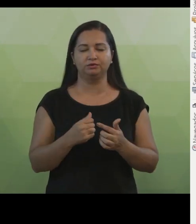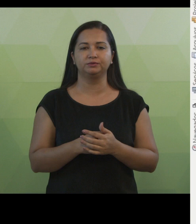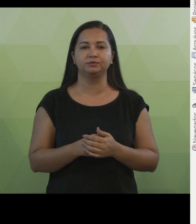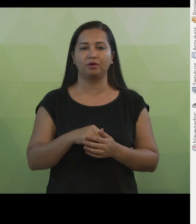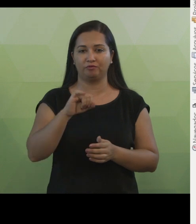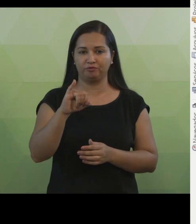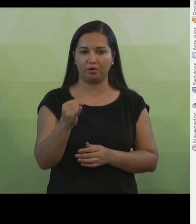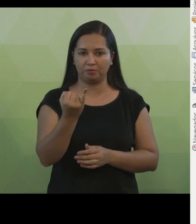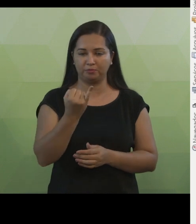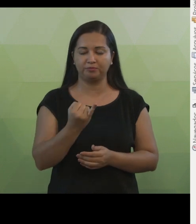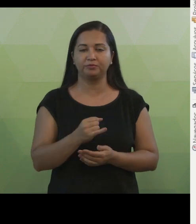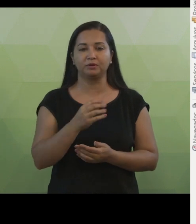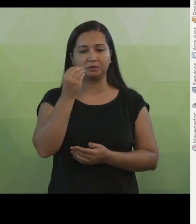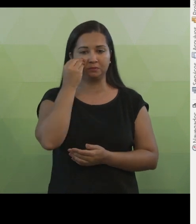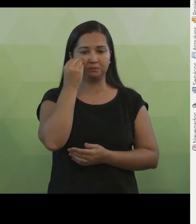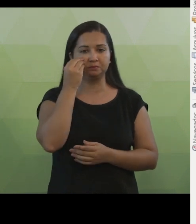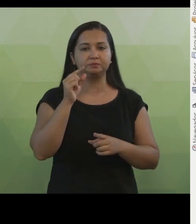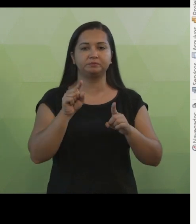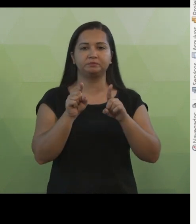se